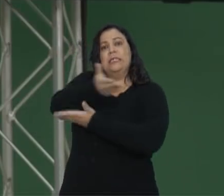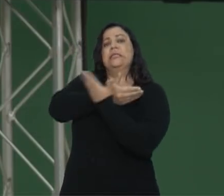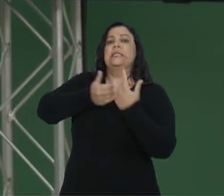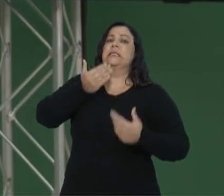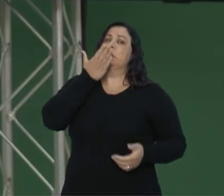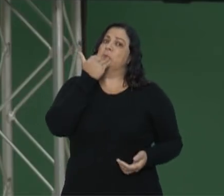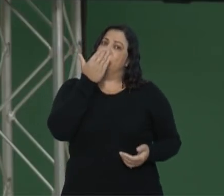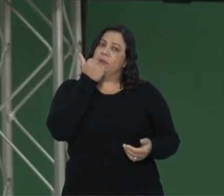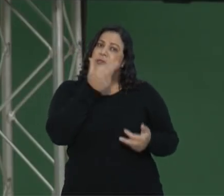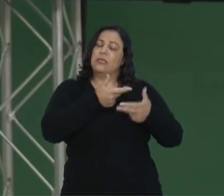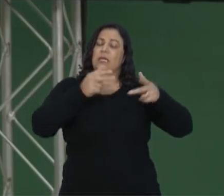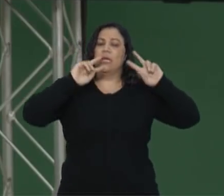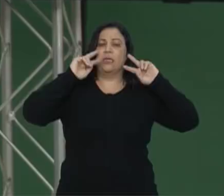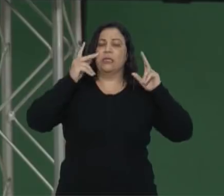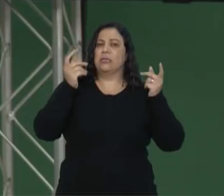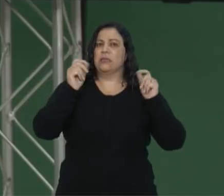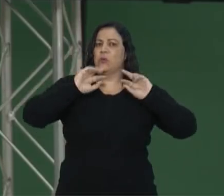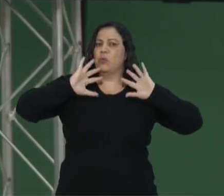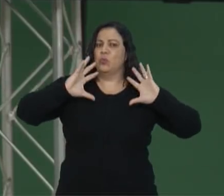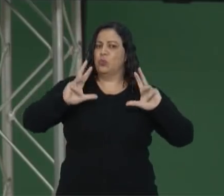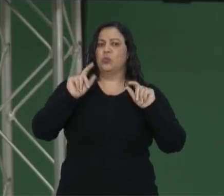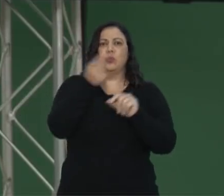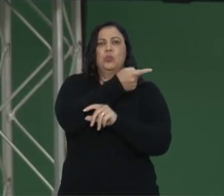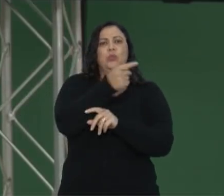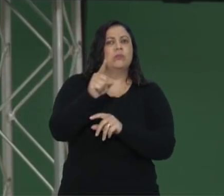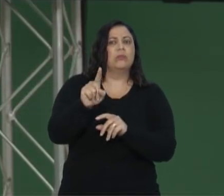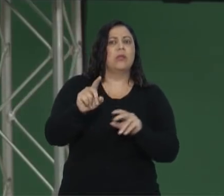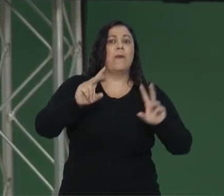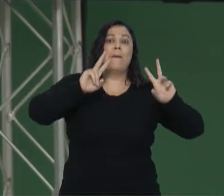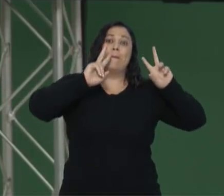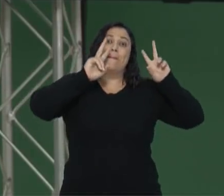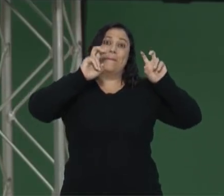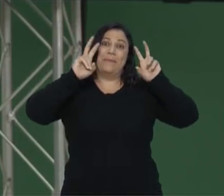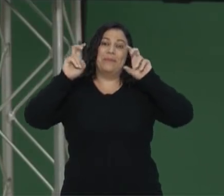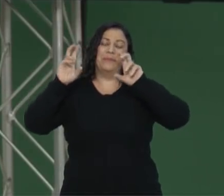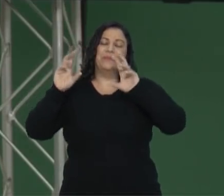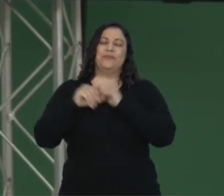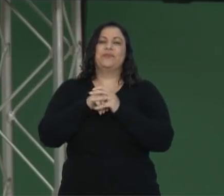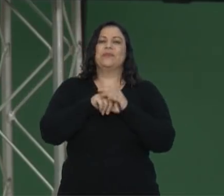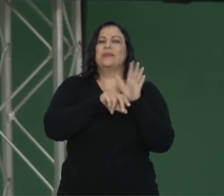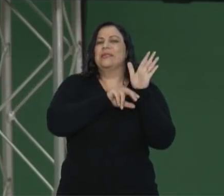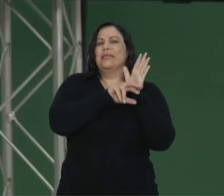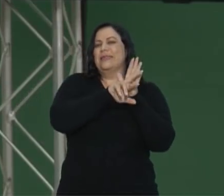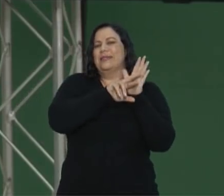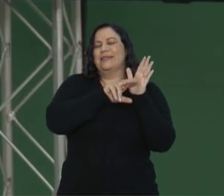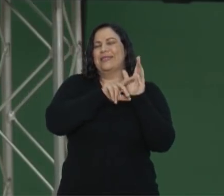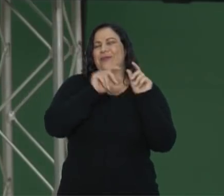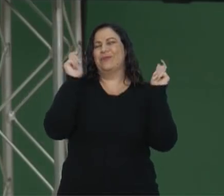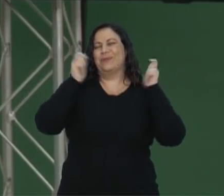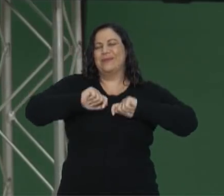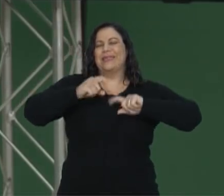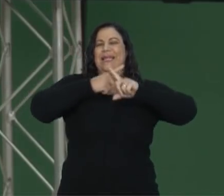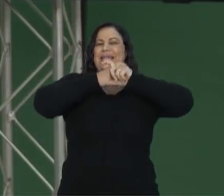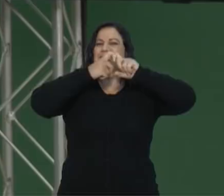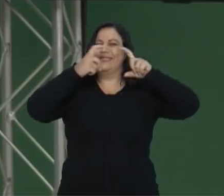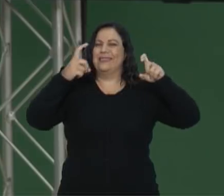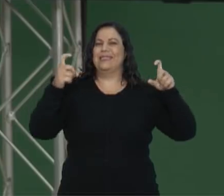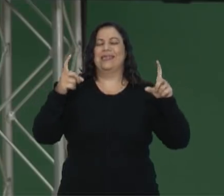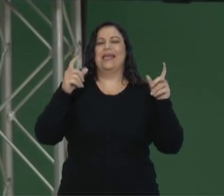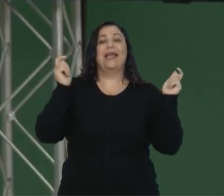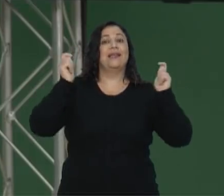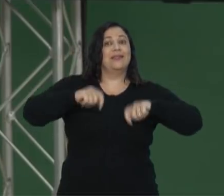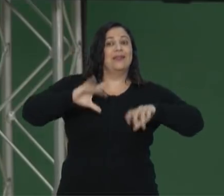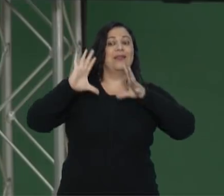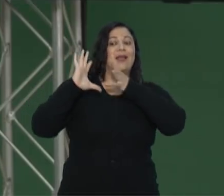seres? Não, mas percebam como os assuntos em ciências têm uma ligação. Quando a planta, quando